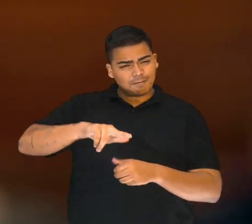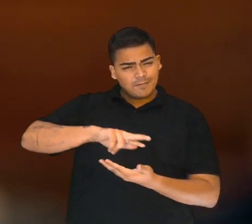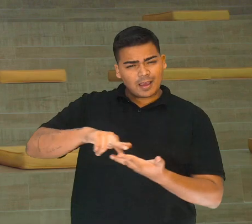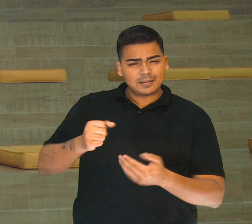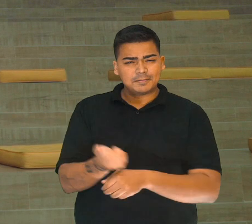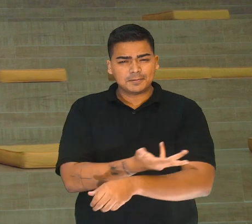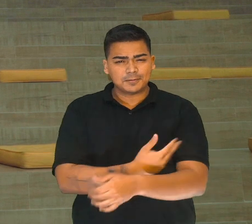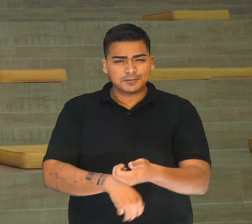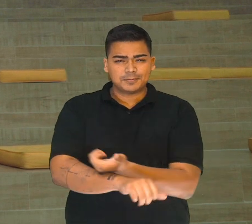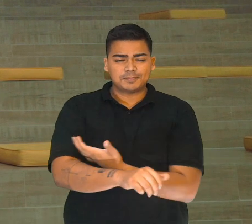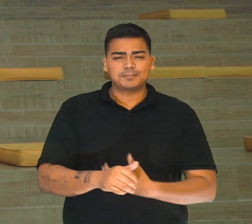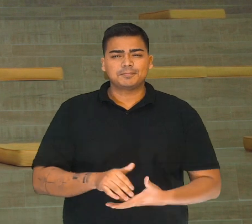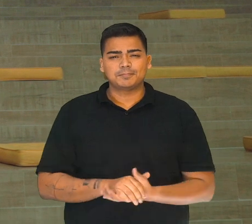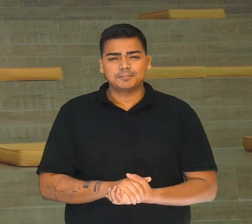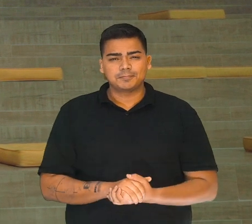de emoções.